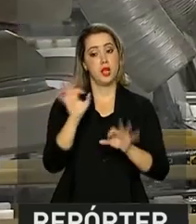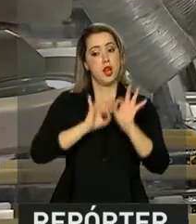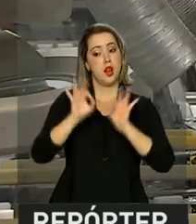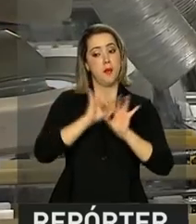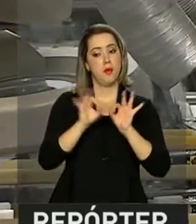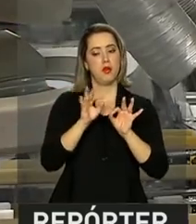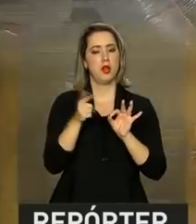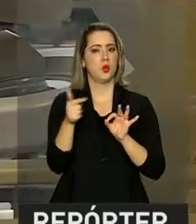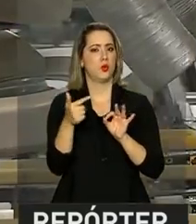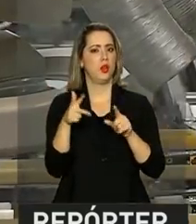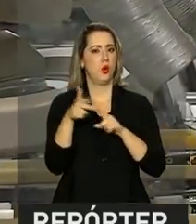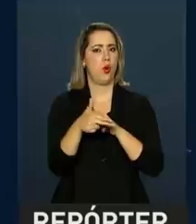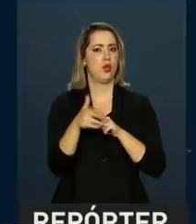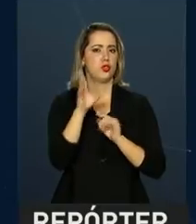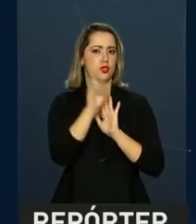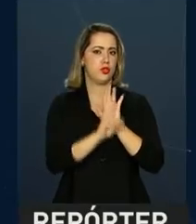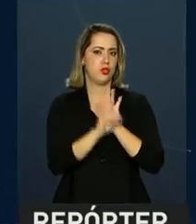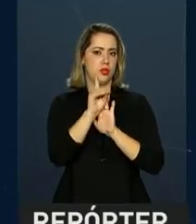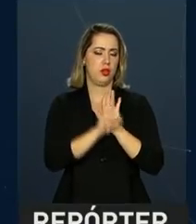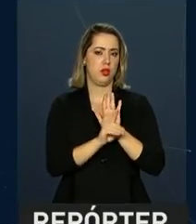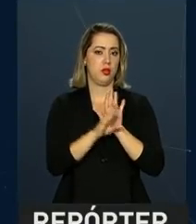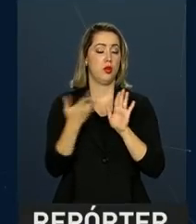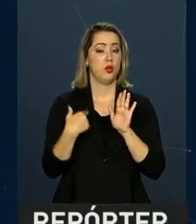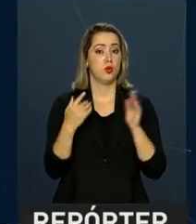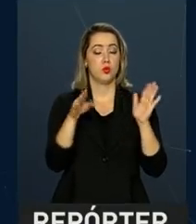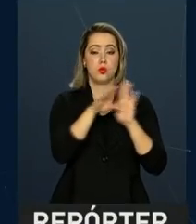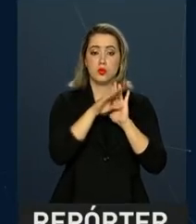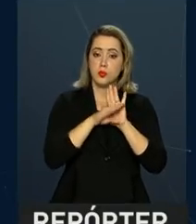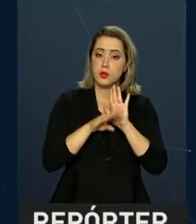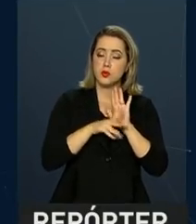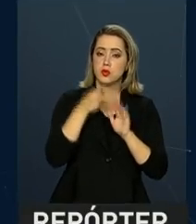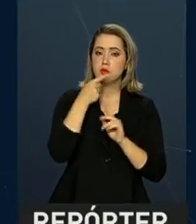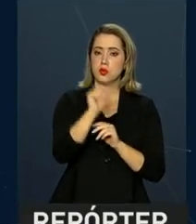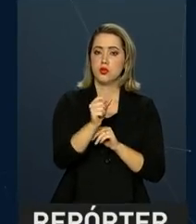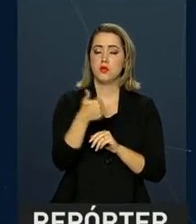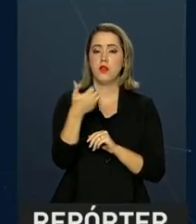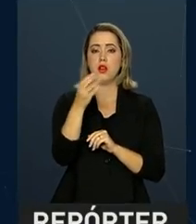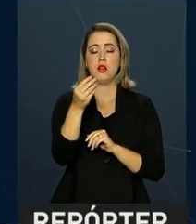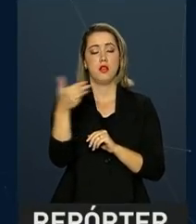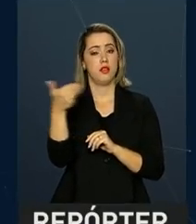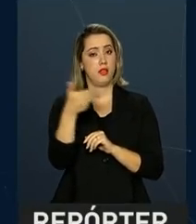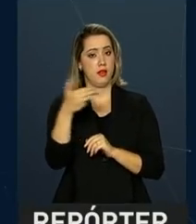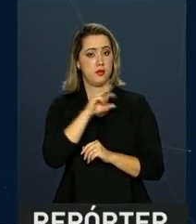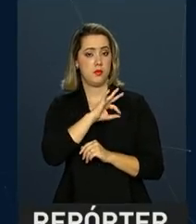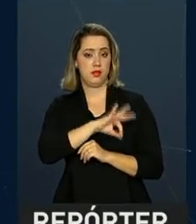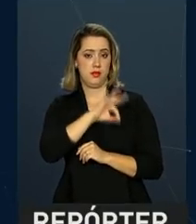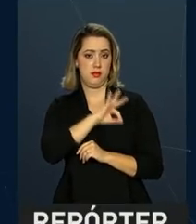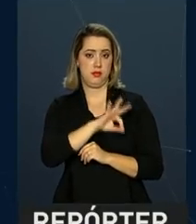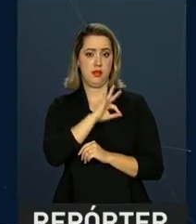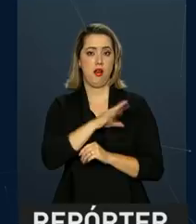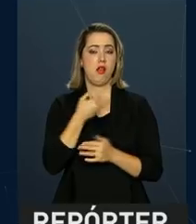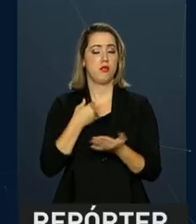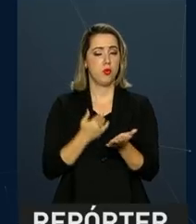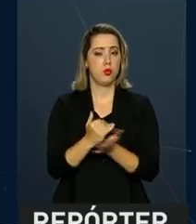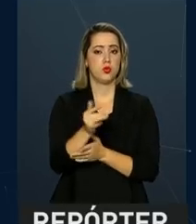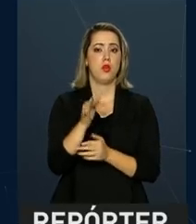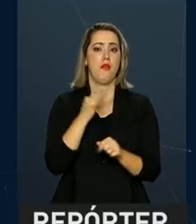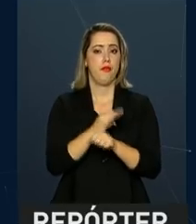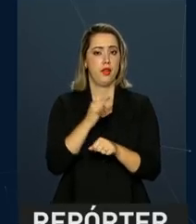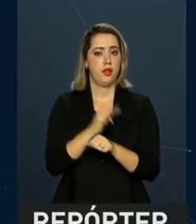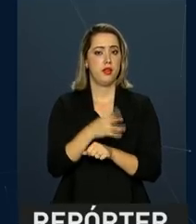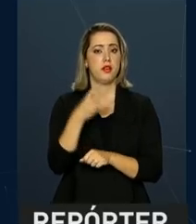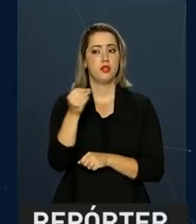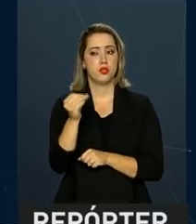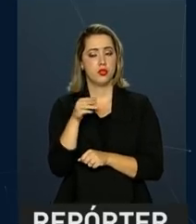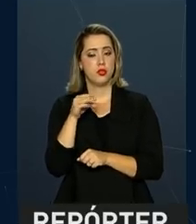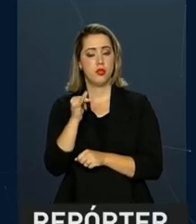sem cortar direitos. De acordo com o projeto, estão garantidos 13º salário, férias remuneradas anuais de